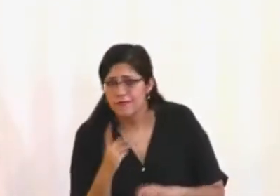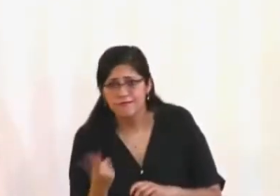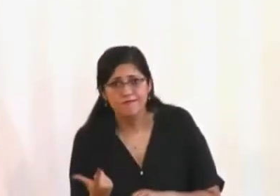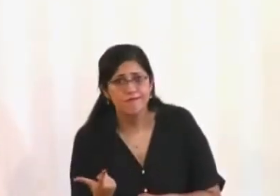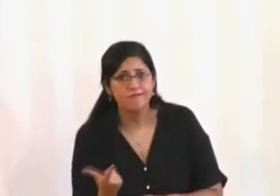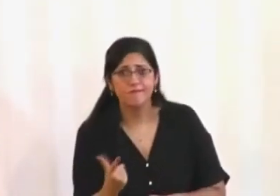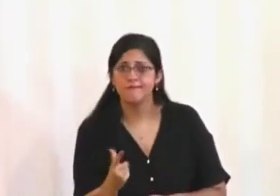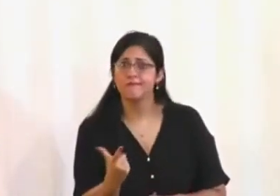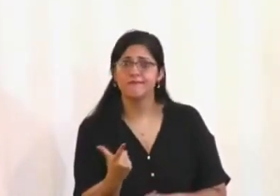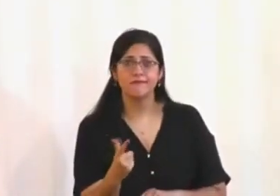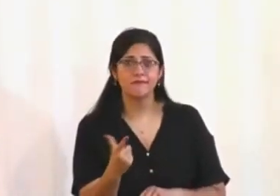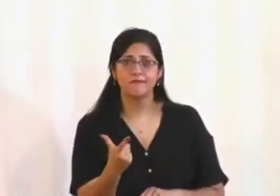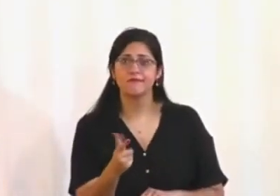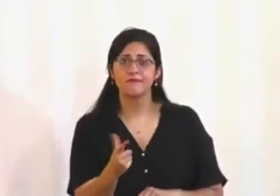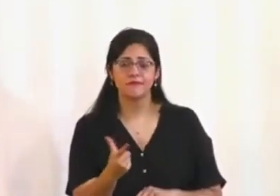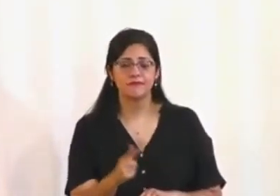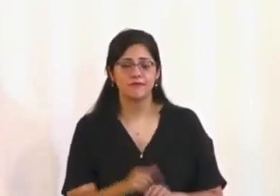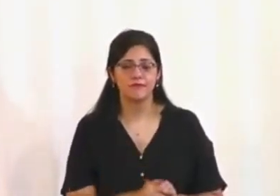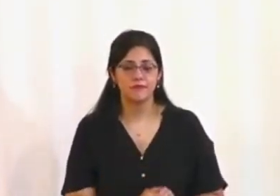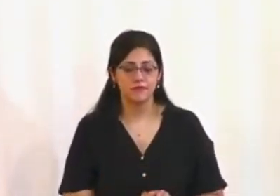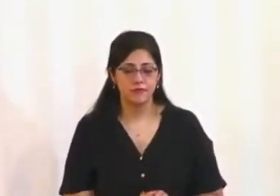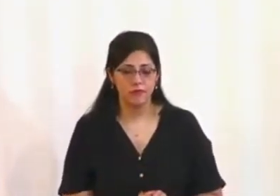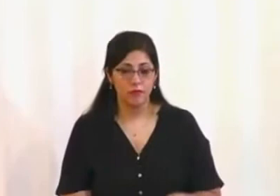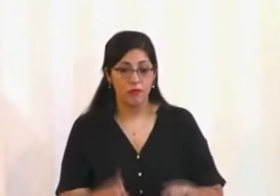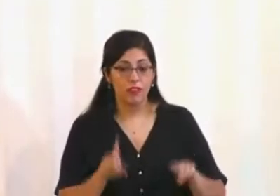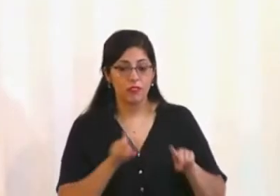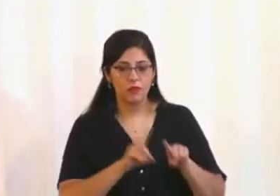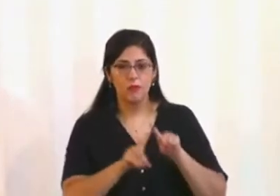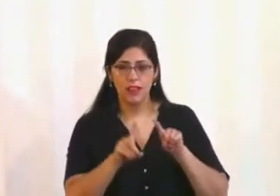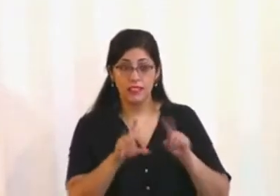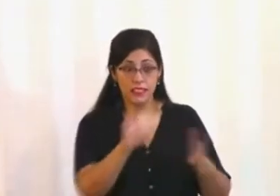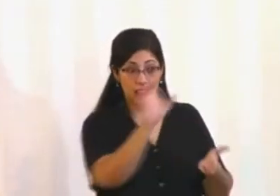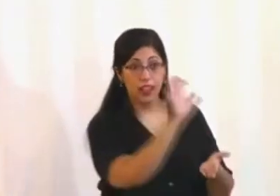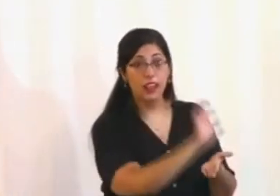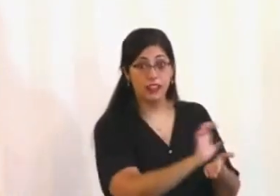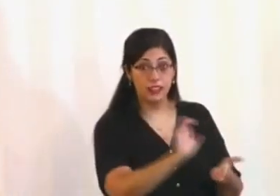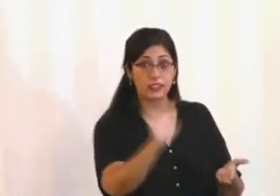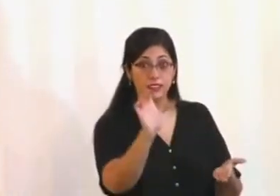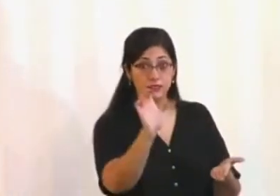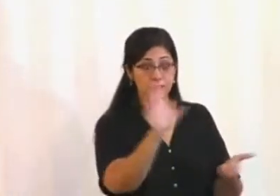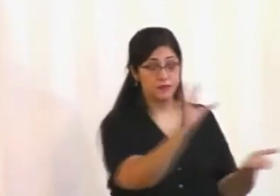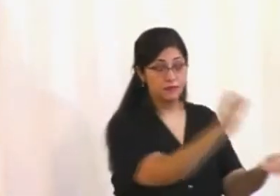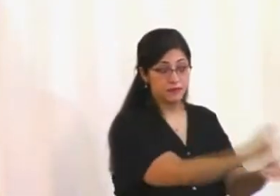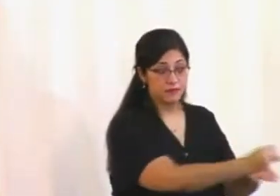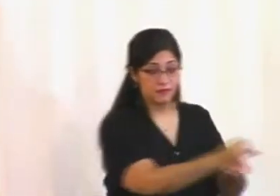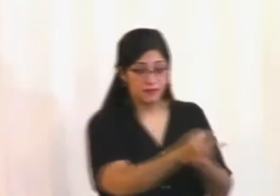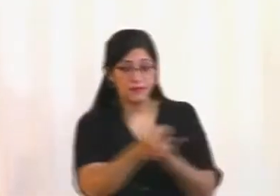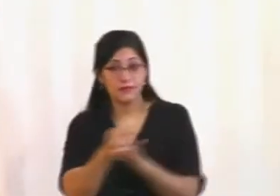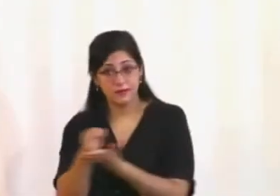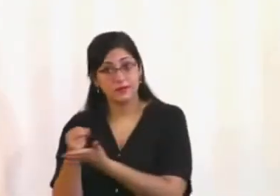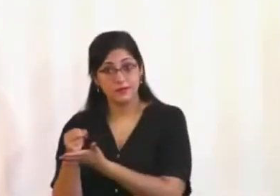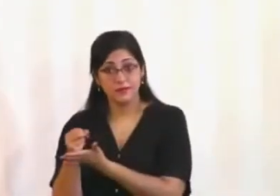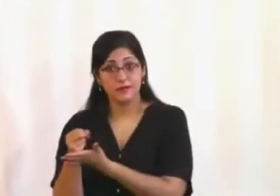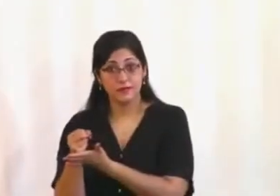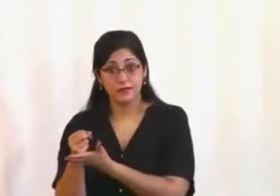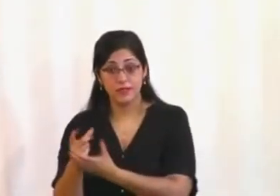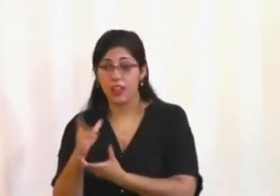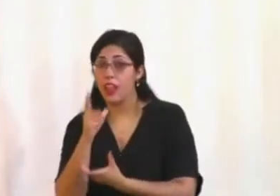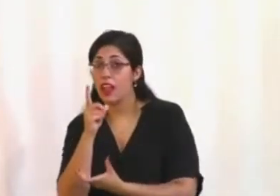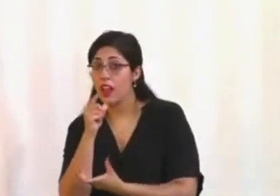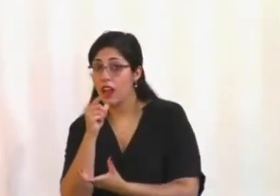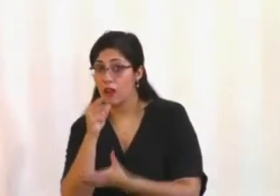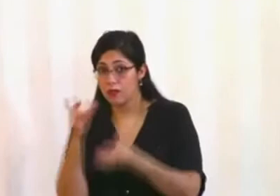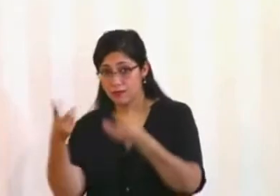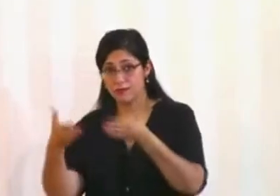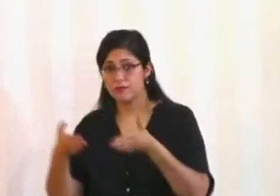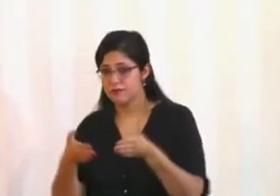interessante que nós vemos o cuidado de Deus na vida do profeta, porque Deus leva o profeta para junto da fonte Querite. E ele está ali sendo assistido